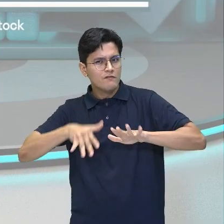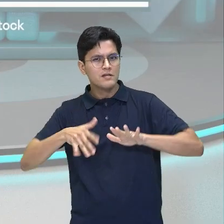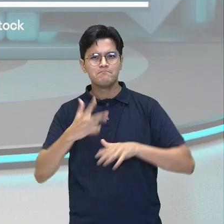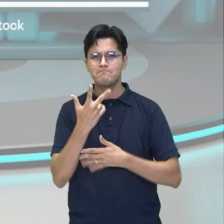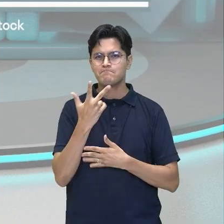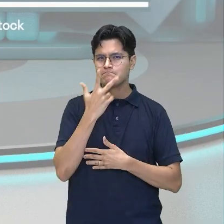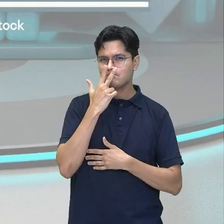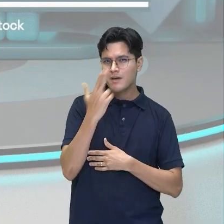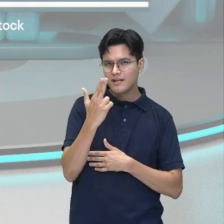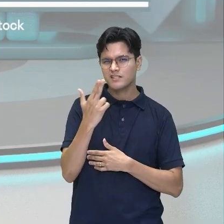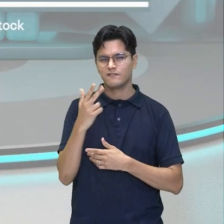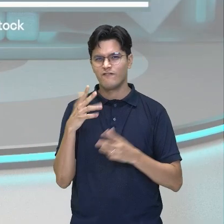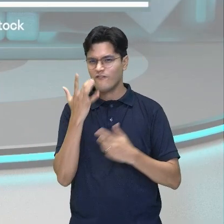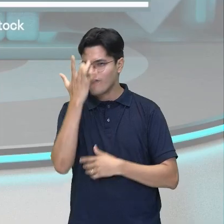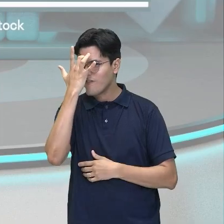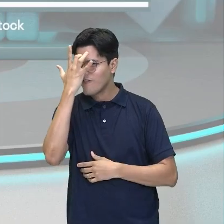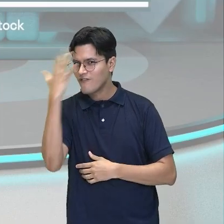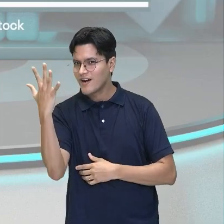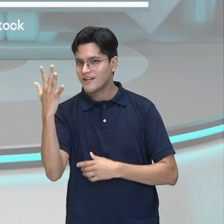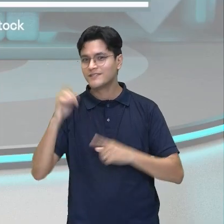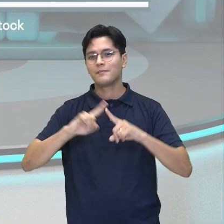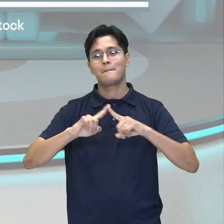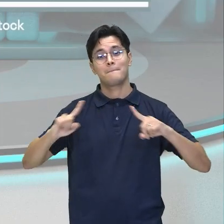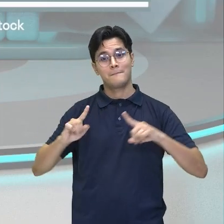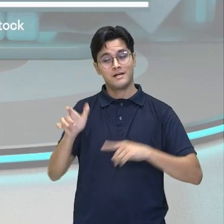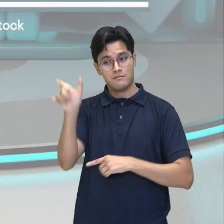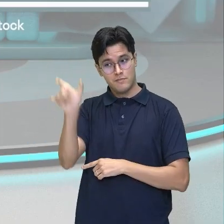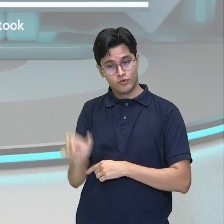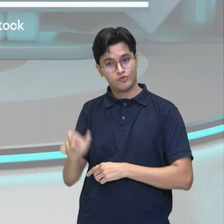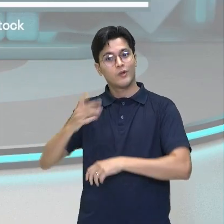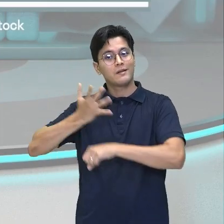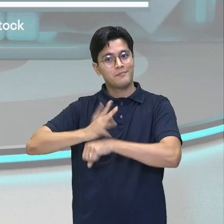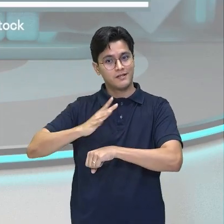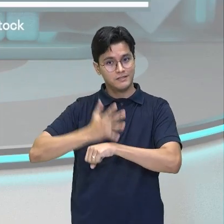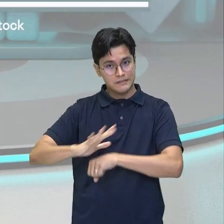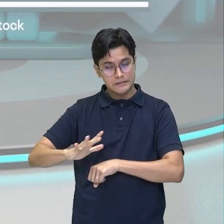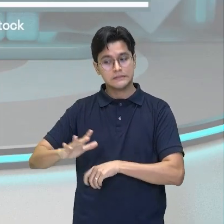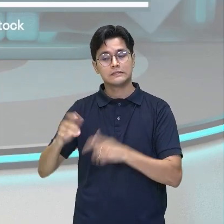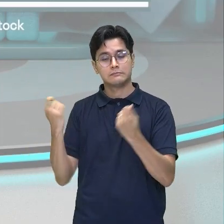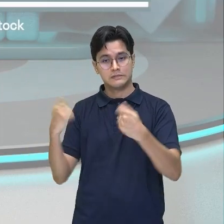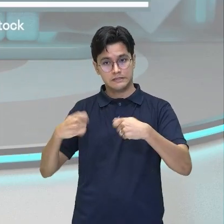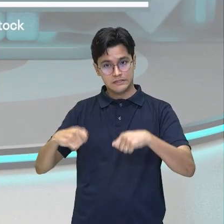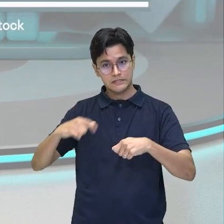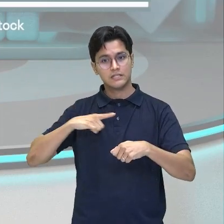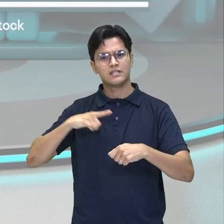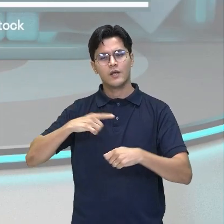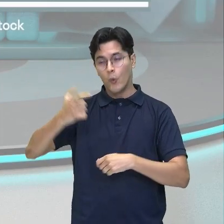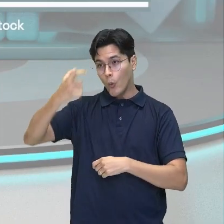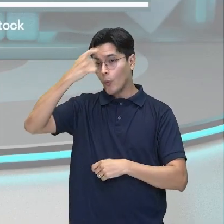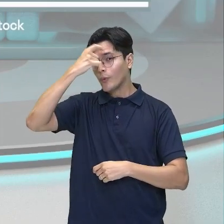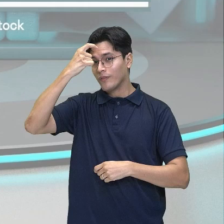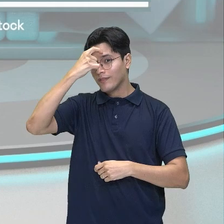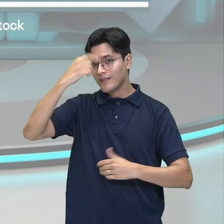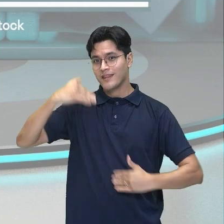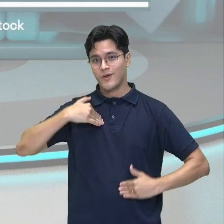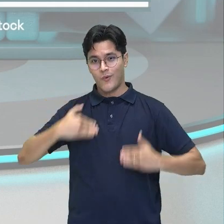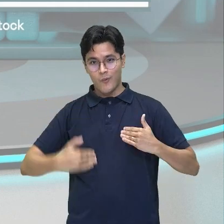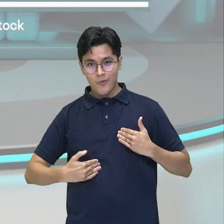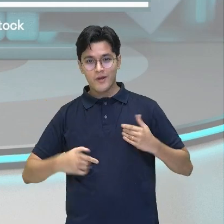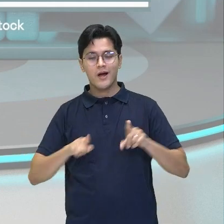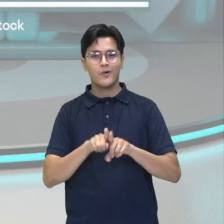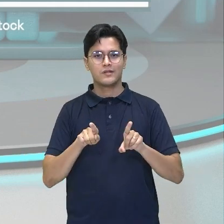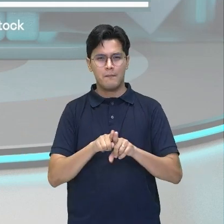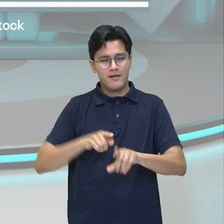mas para quem pratica não é fácil, porque exige muita consciência corporal e muita resistência